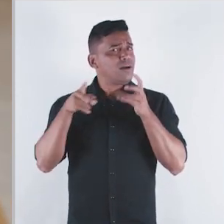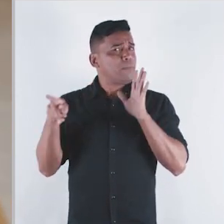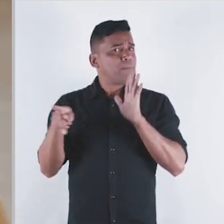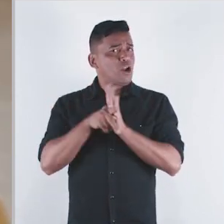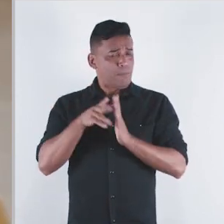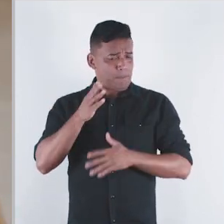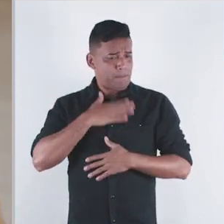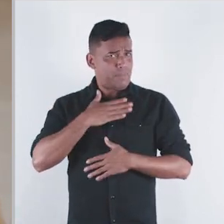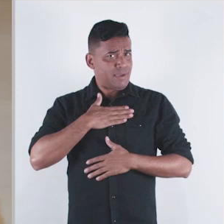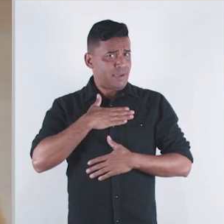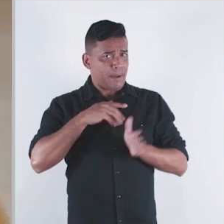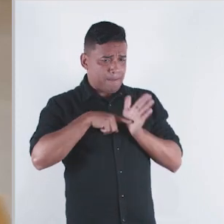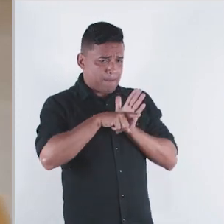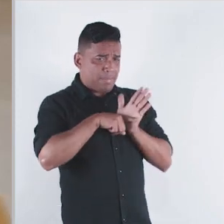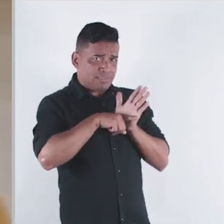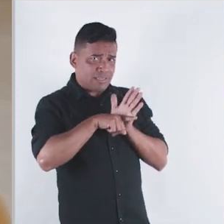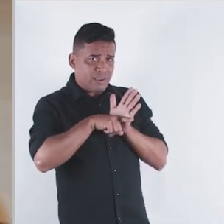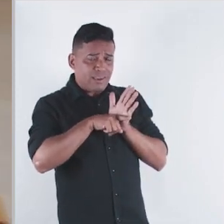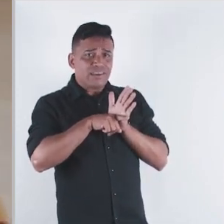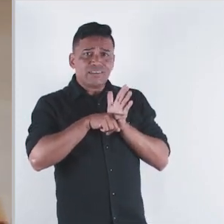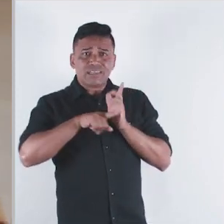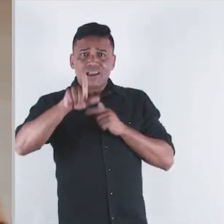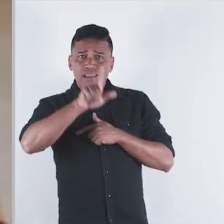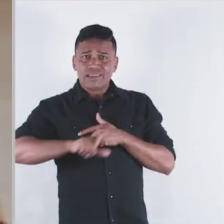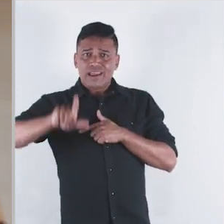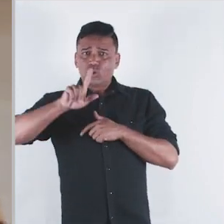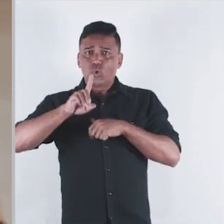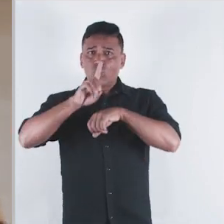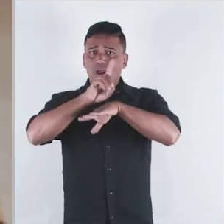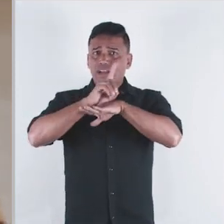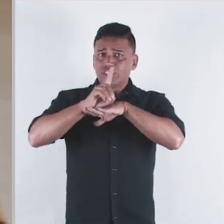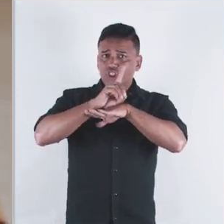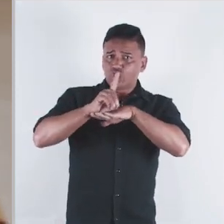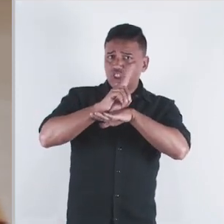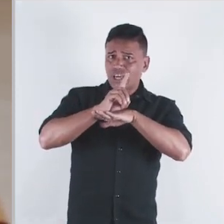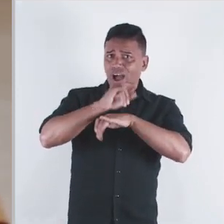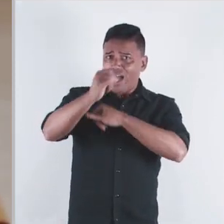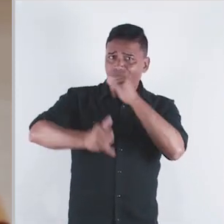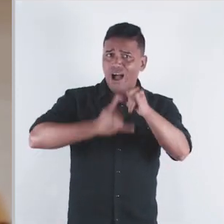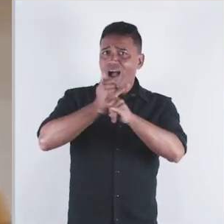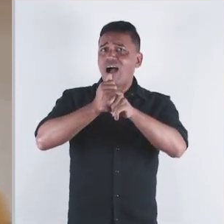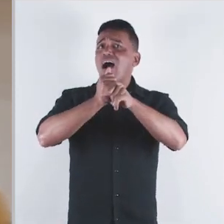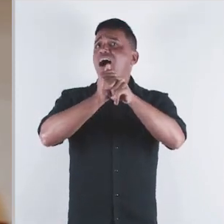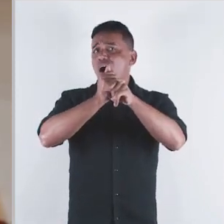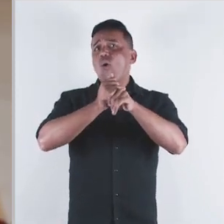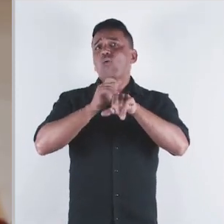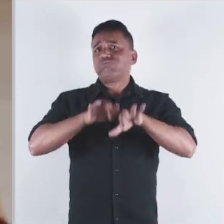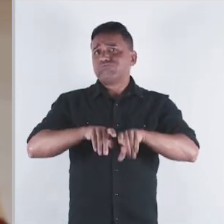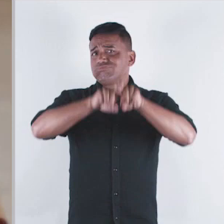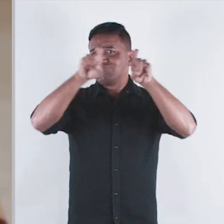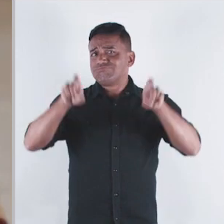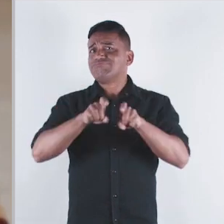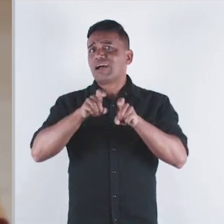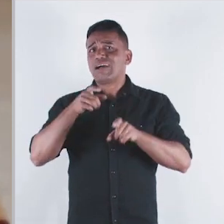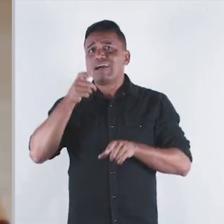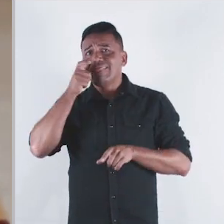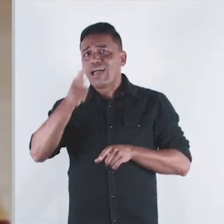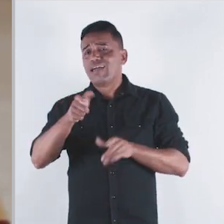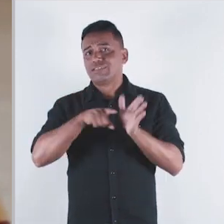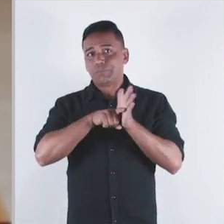pesquisas a respeito da literatura digital, mas também de outros interesses de pesquisa que eu tenho,